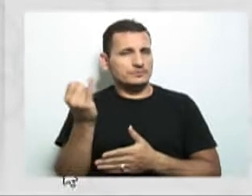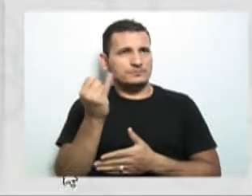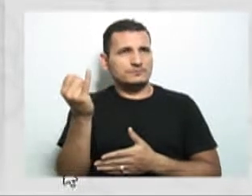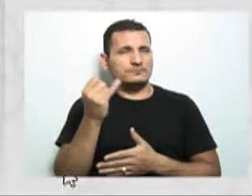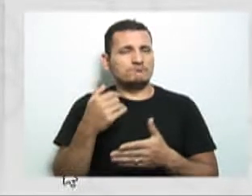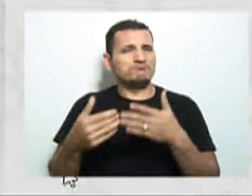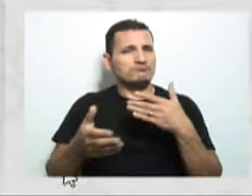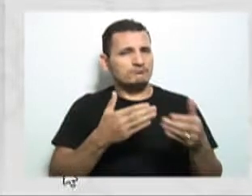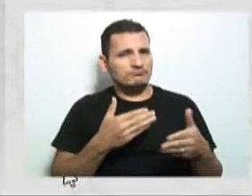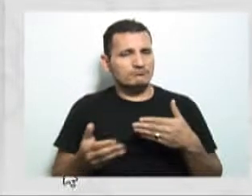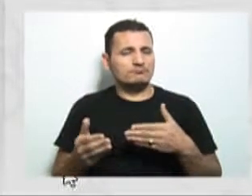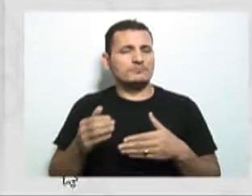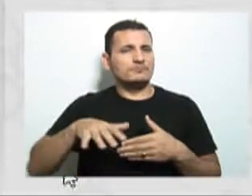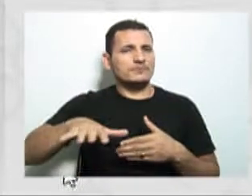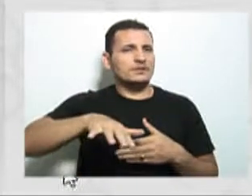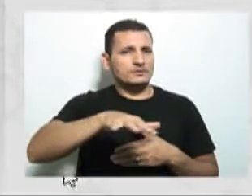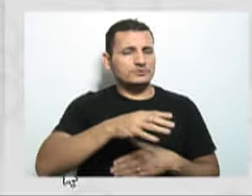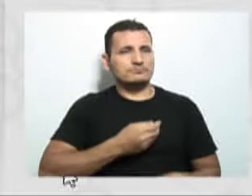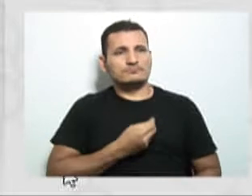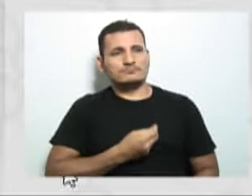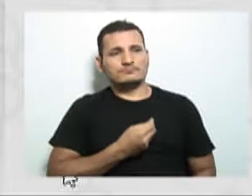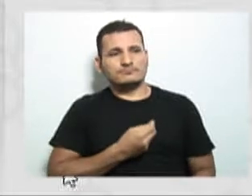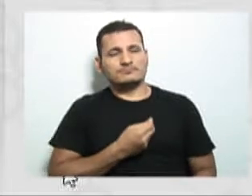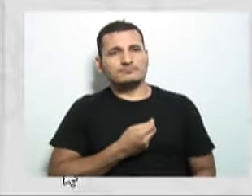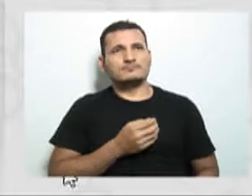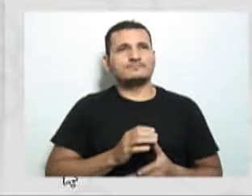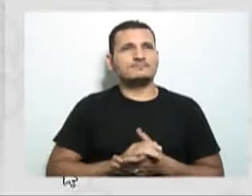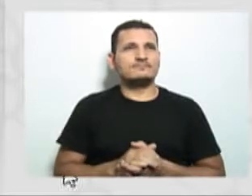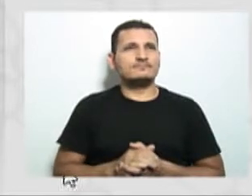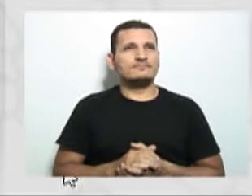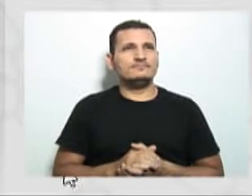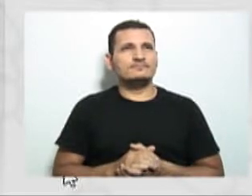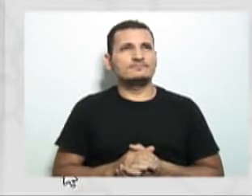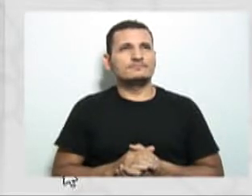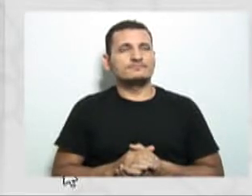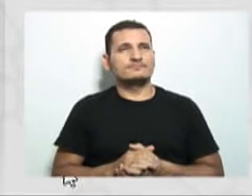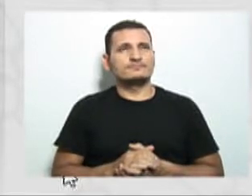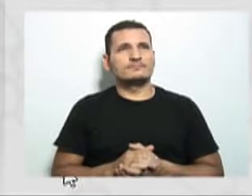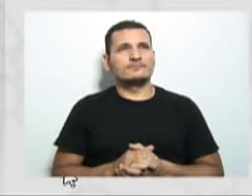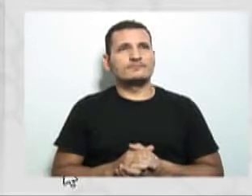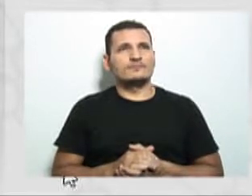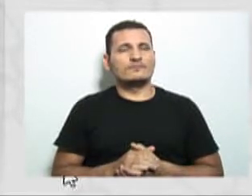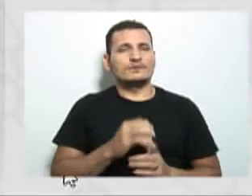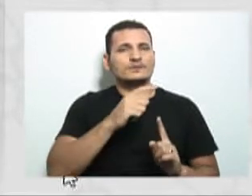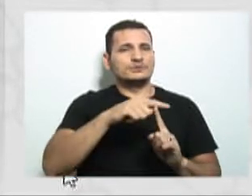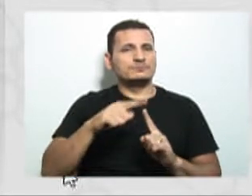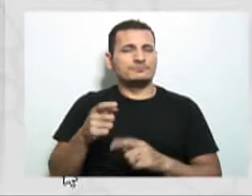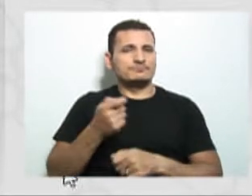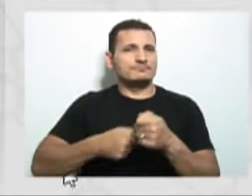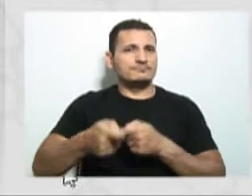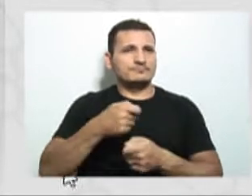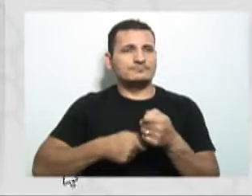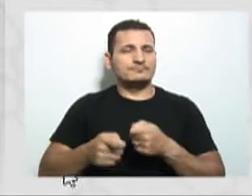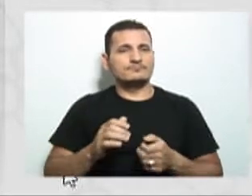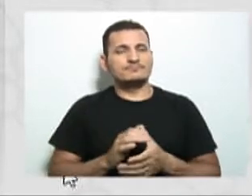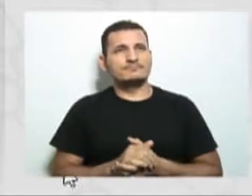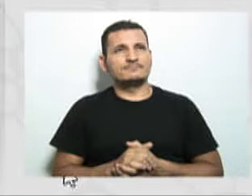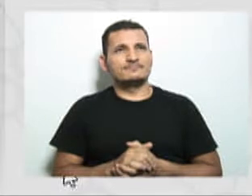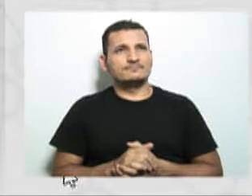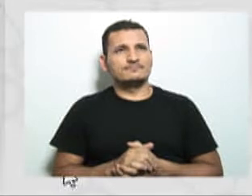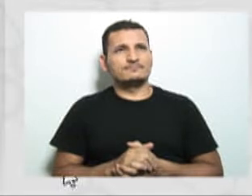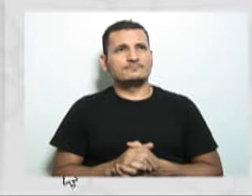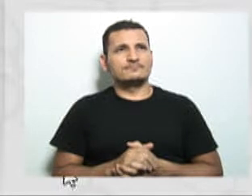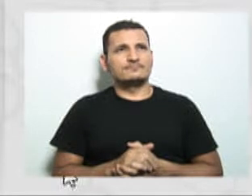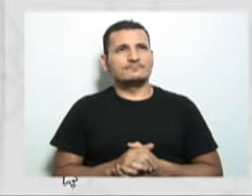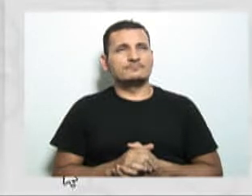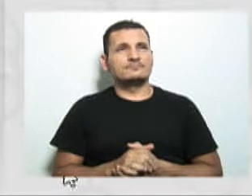em toda a situação de vida, da vida. Vamos lá, olha aí. Tipos de negociação. Eita, que legal.